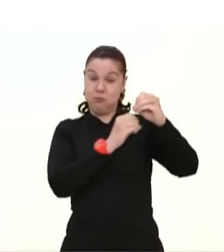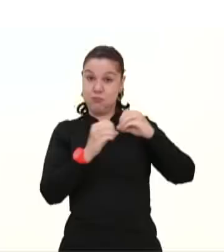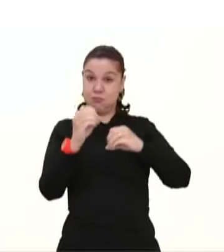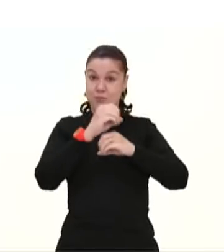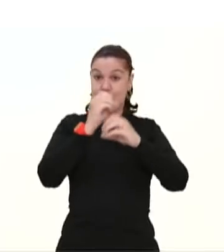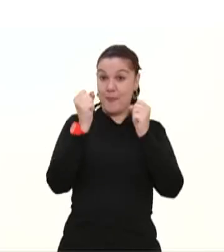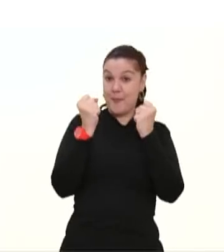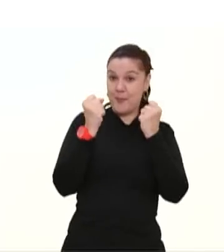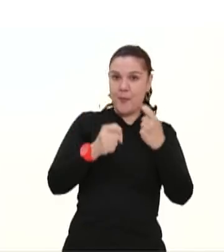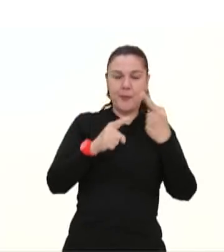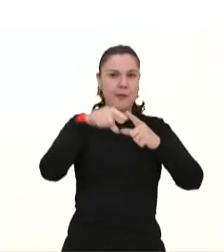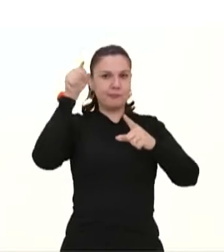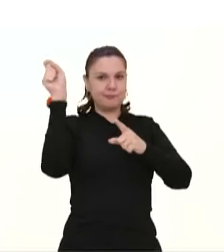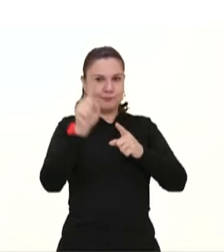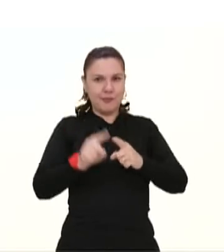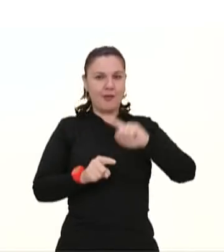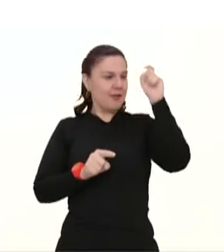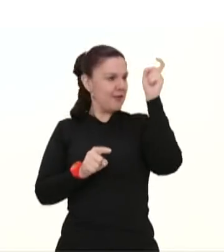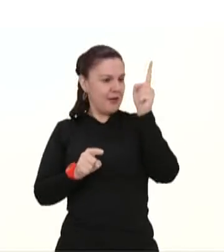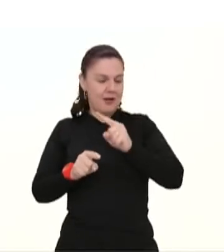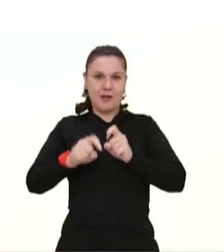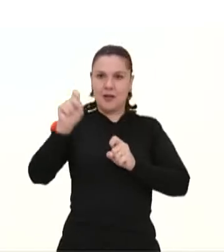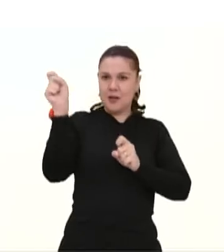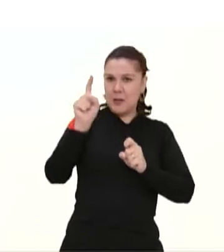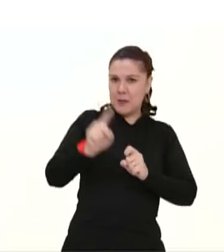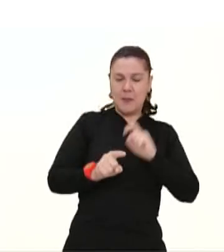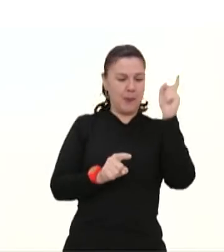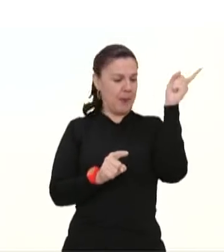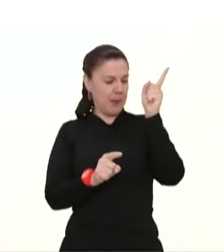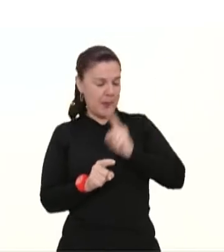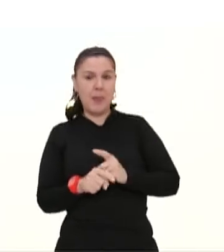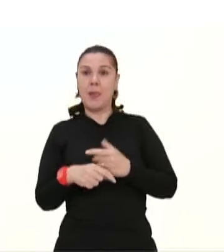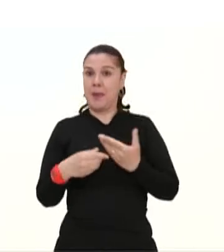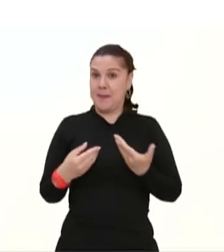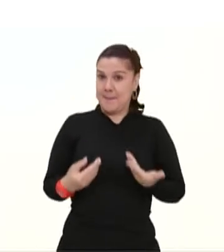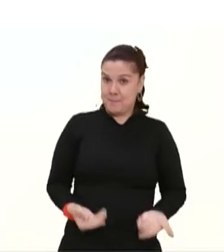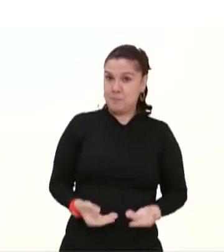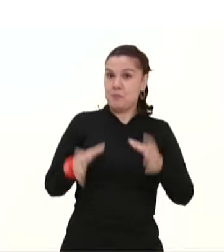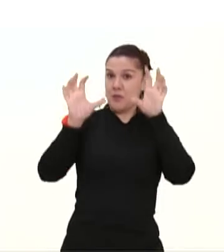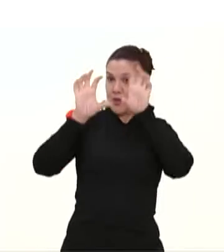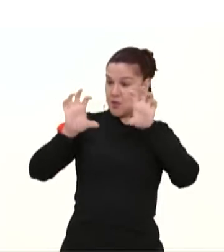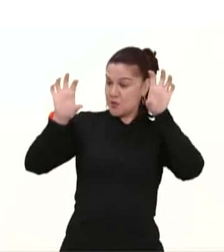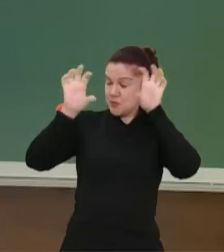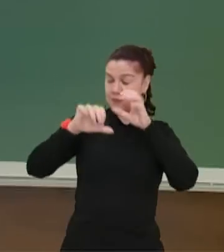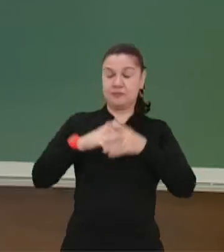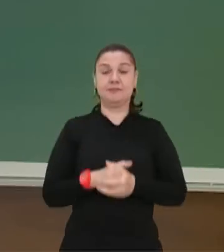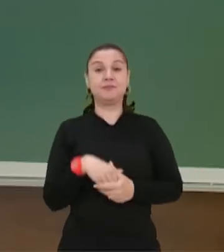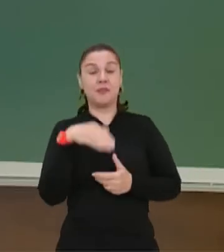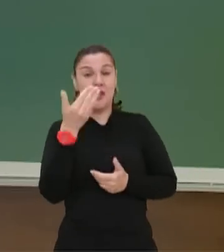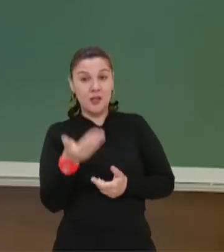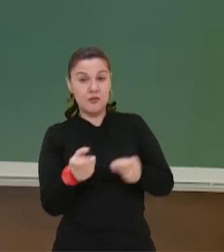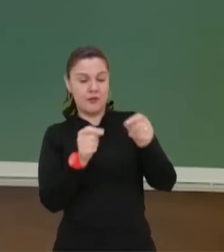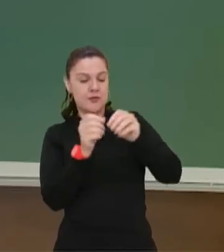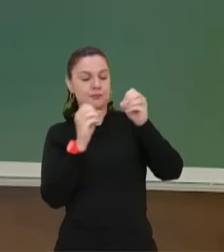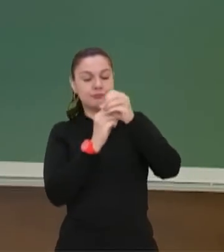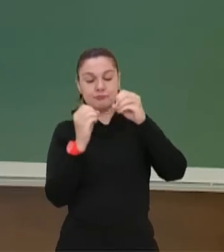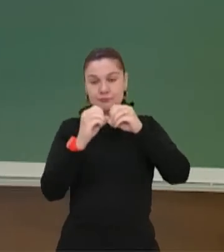em função dos raios provocados lá, descargas elétricas provocadas pelos raios das nuvens. E eles foram formando